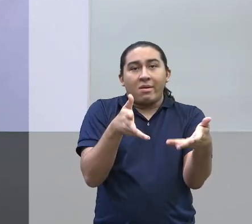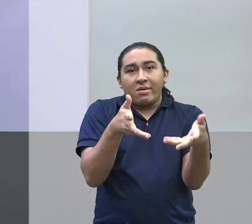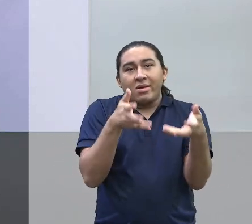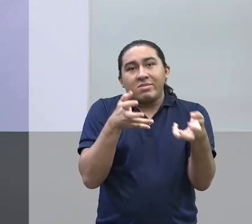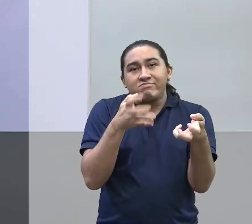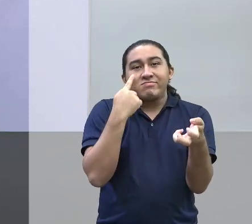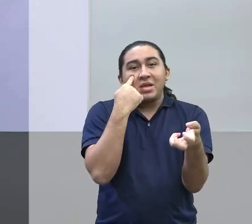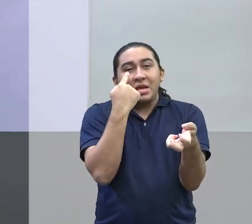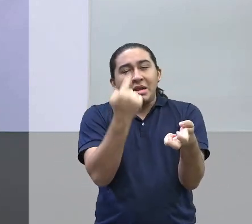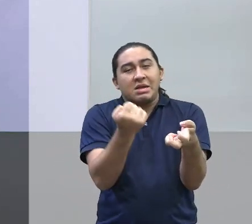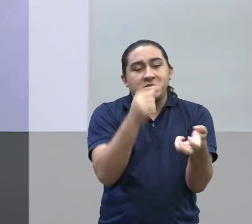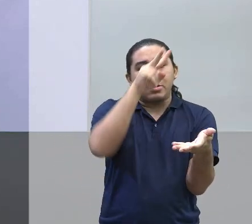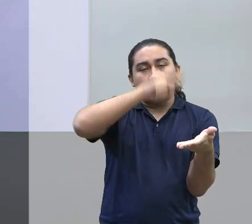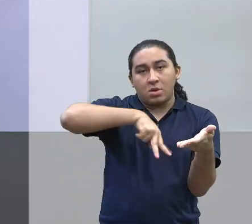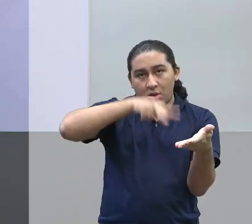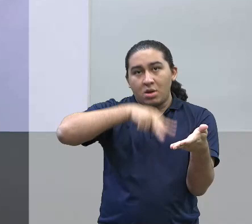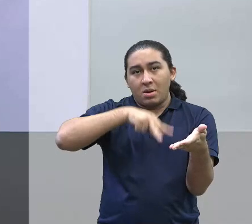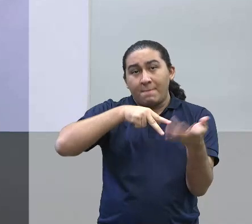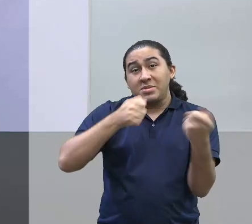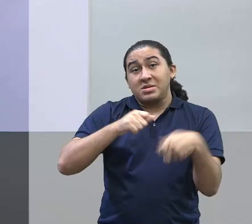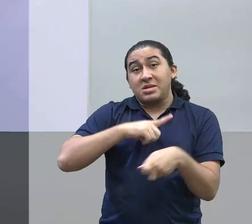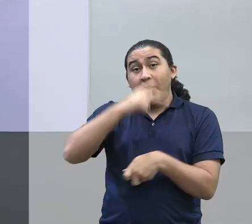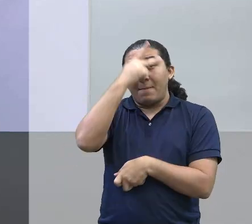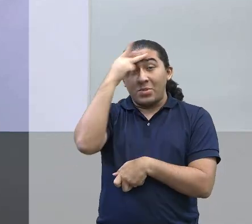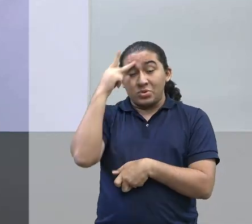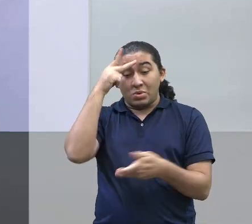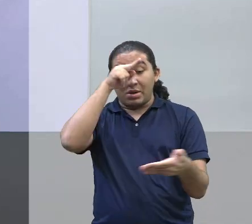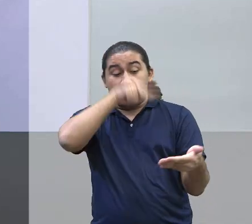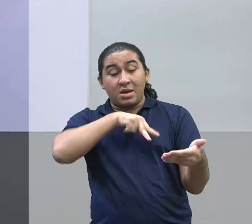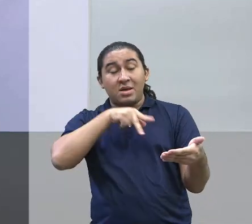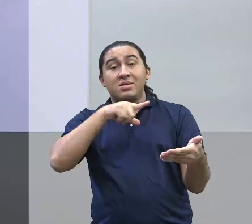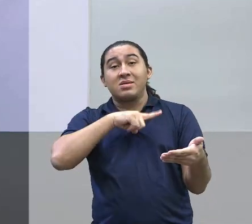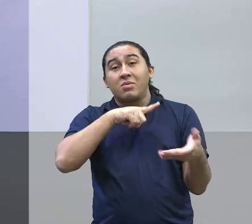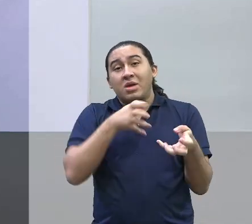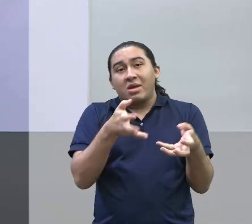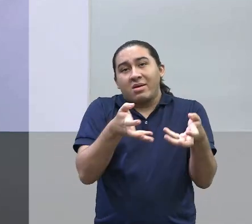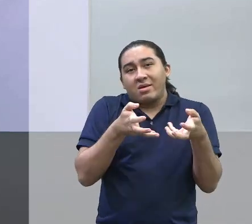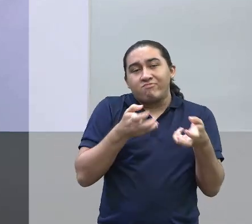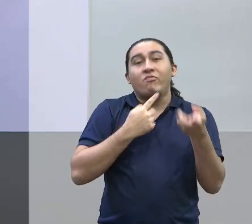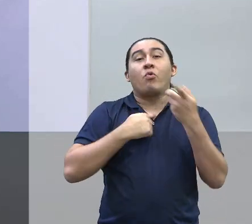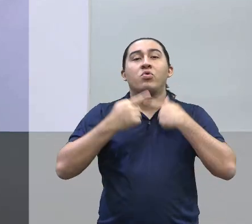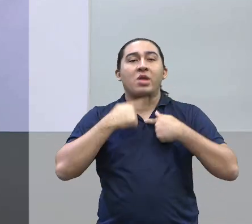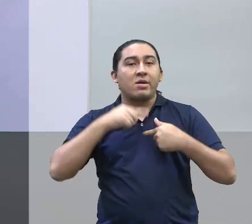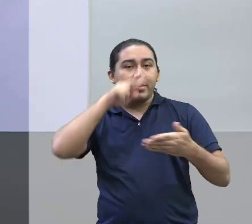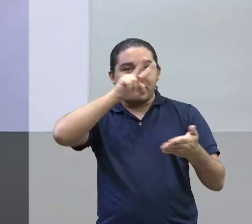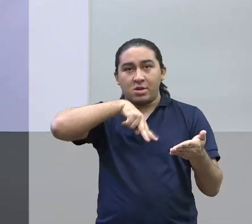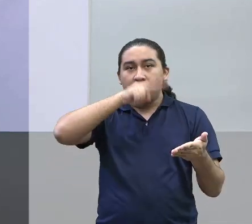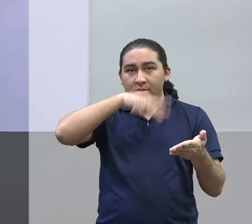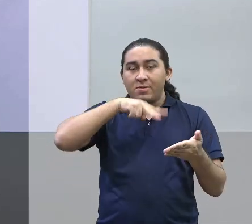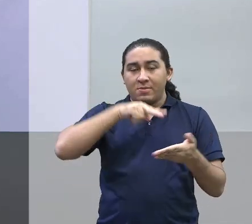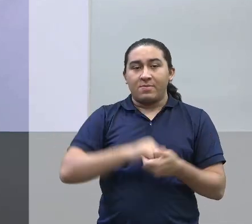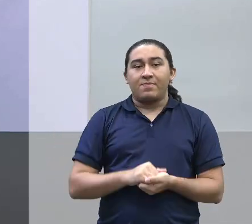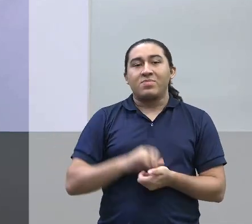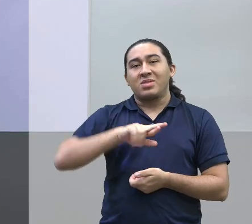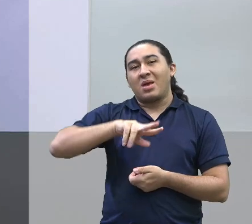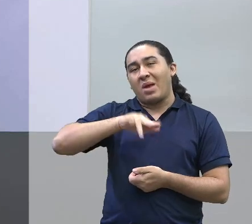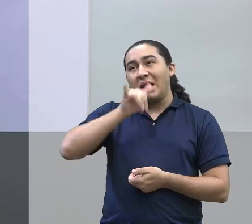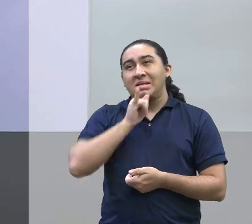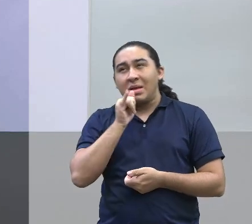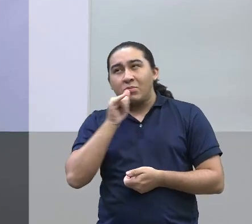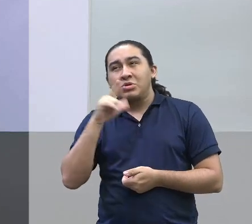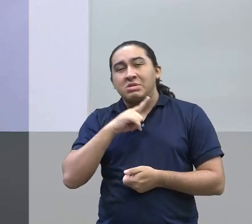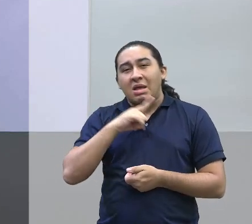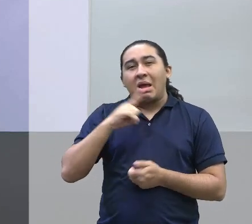ela precisa convencer o leitor, para o leitor ler. Não é convencer o tipo